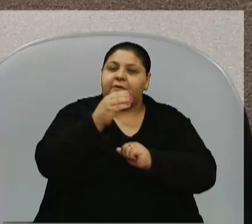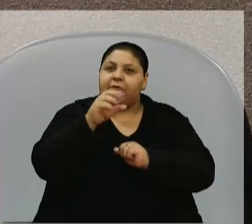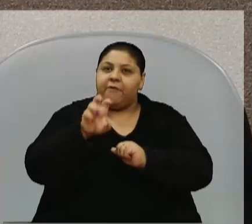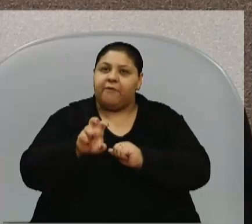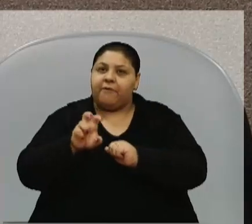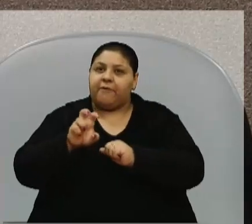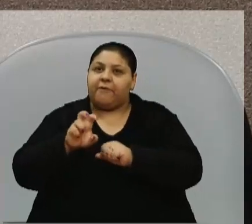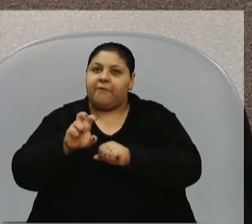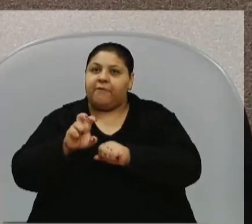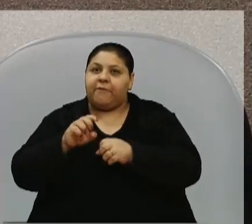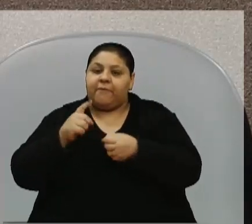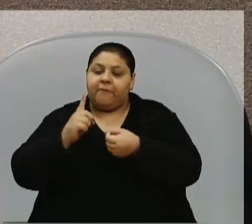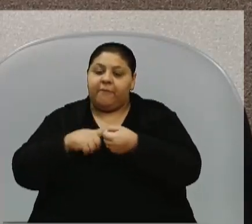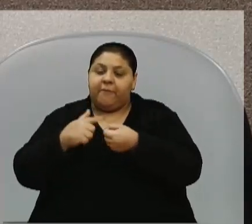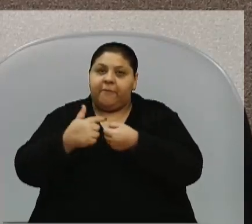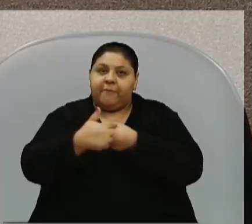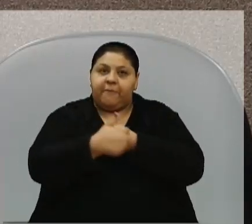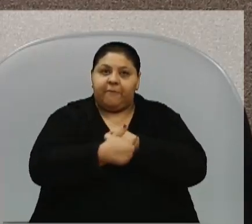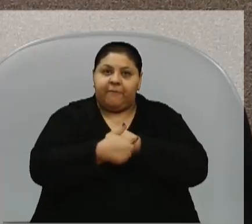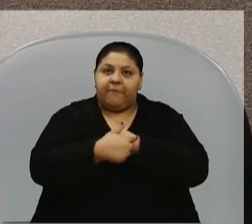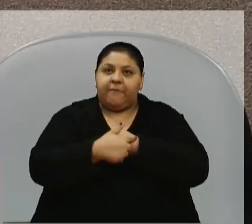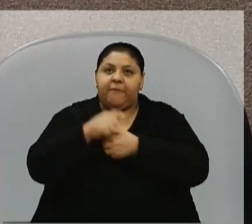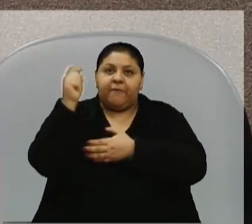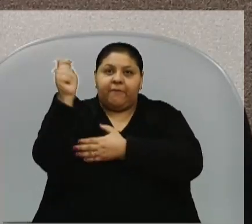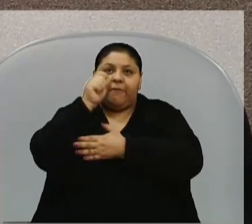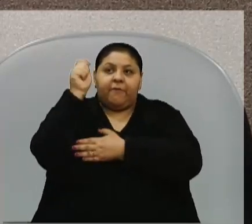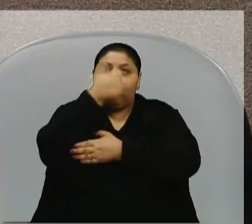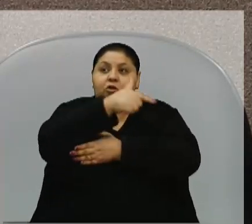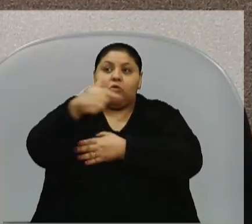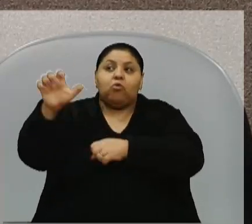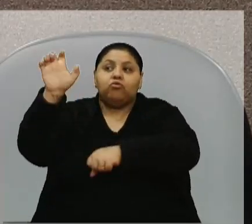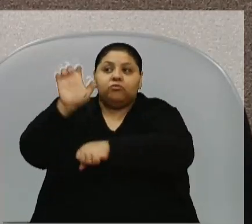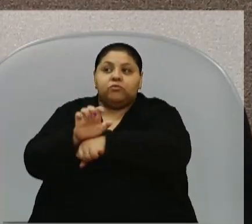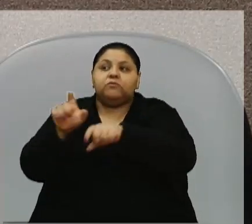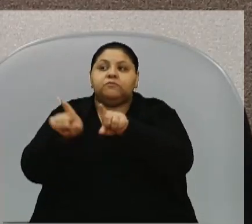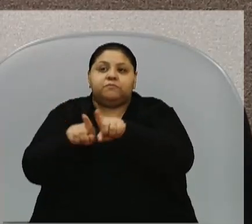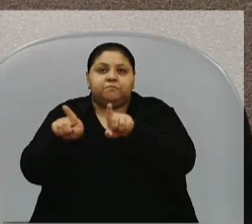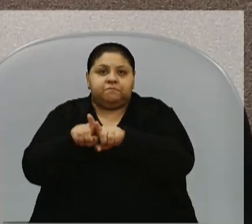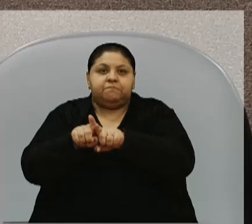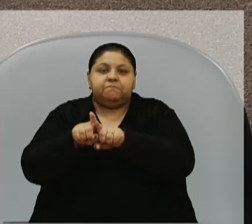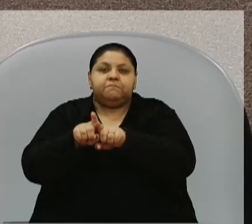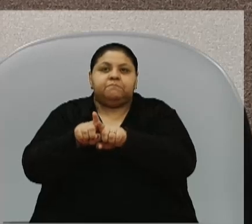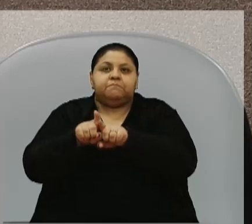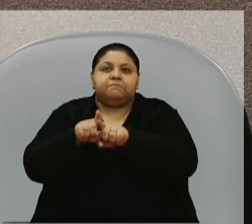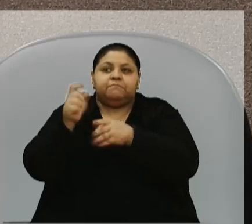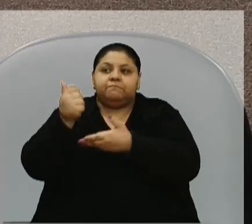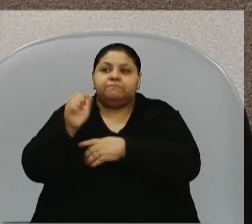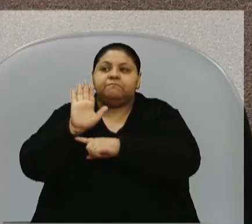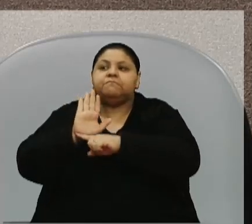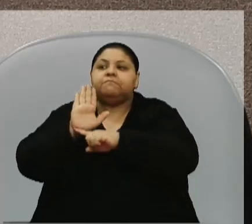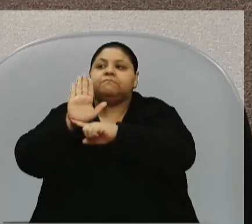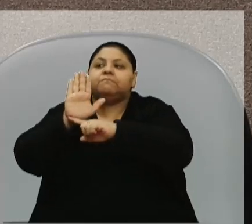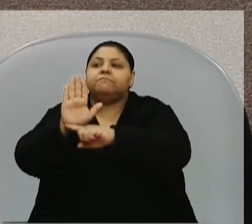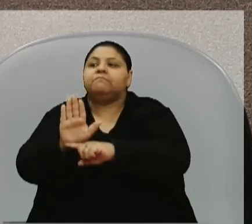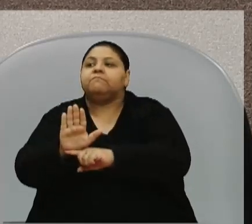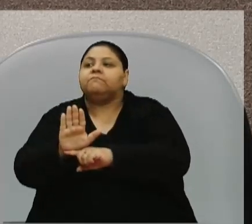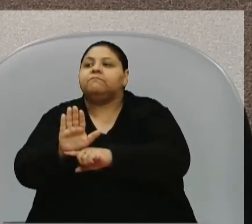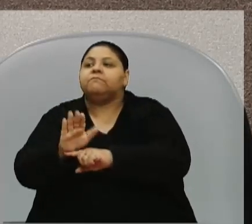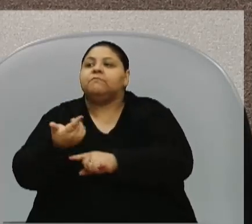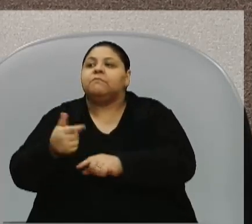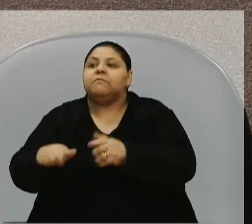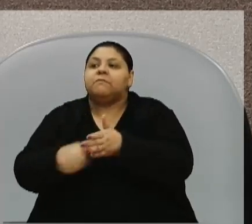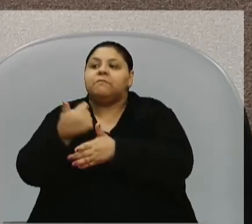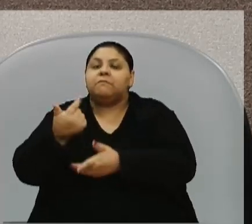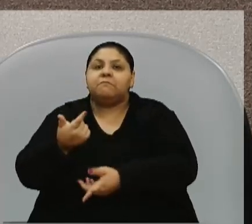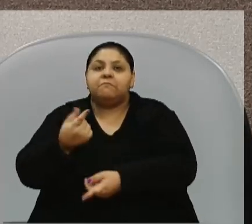75 municípios do estado do Rio Grande do Sul e outros estados, contribuindo assim para o aquecimento da economia local